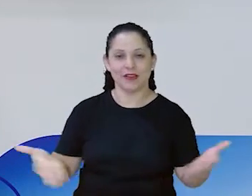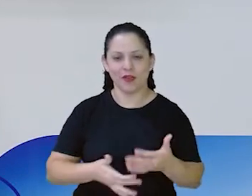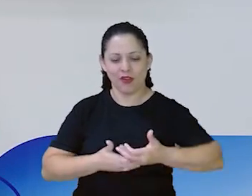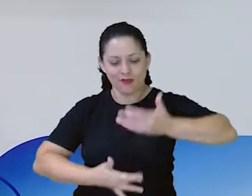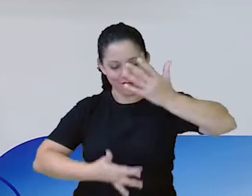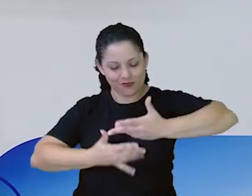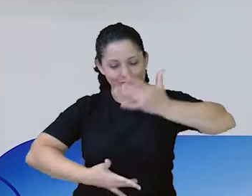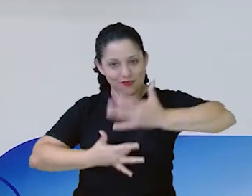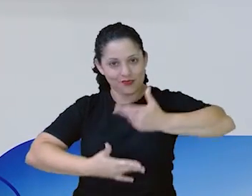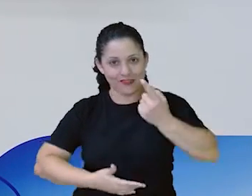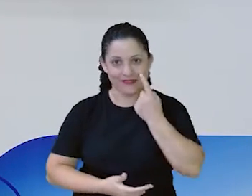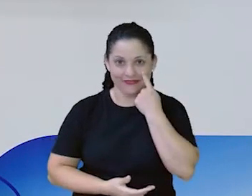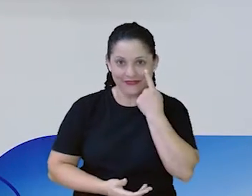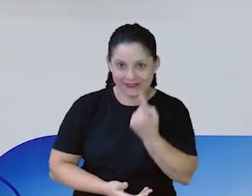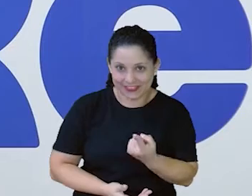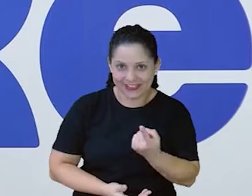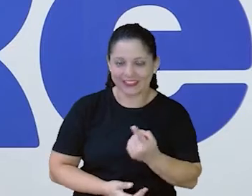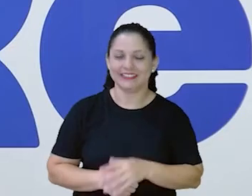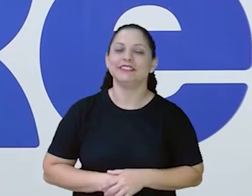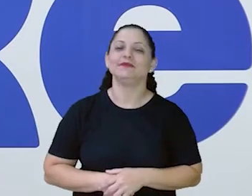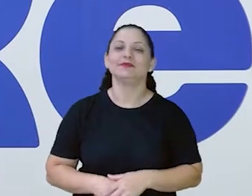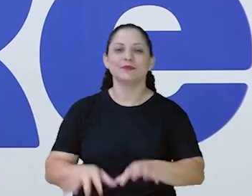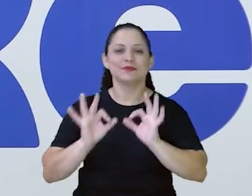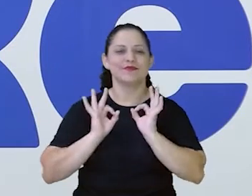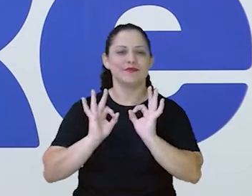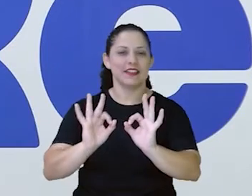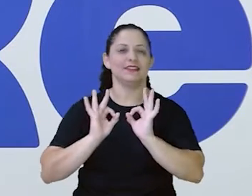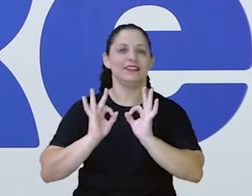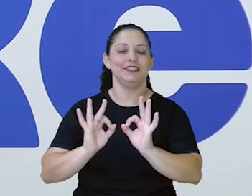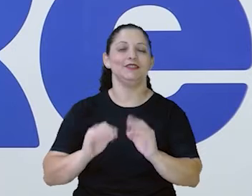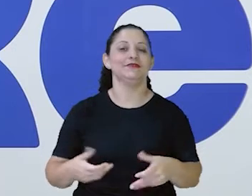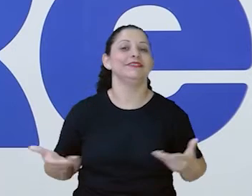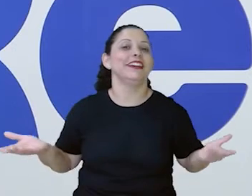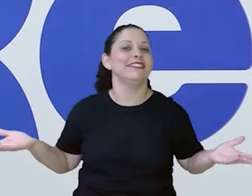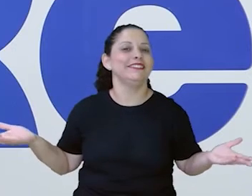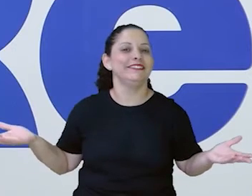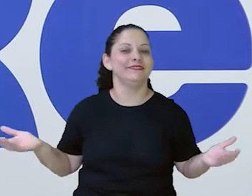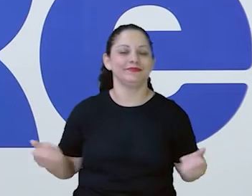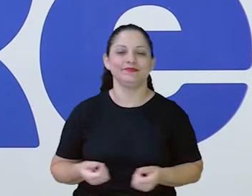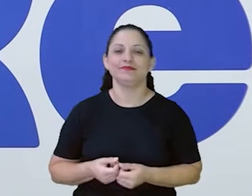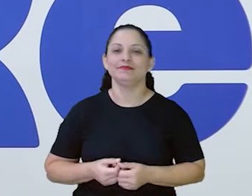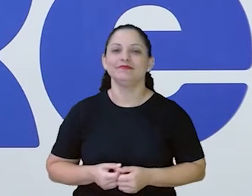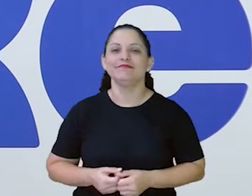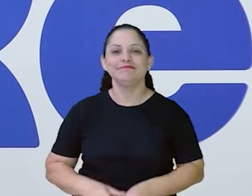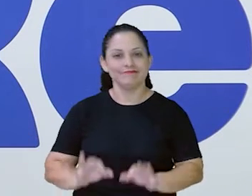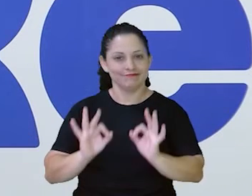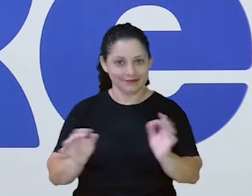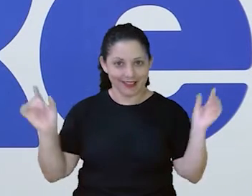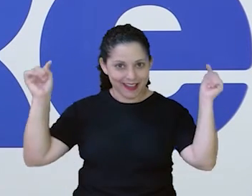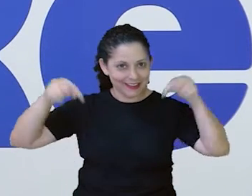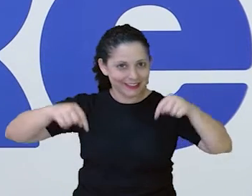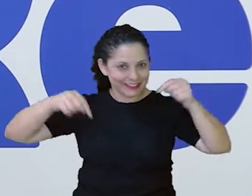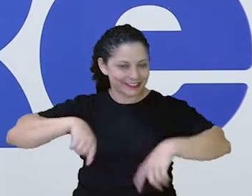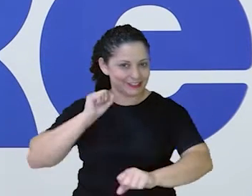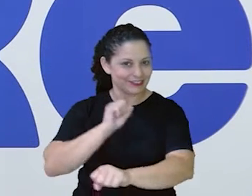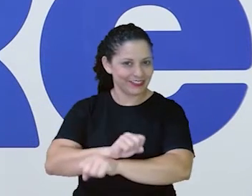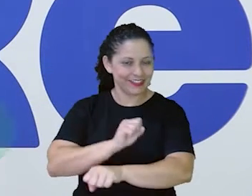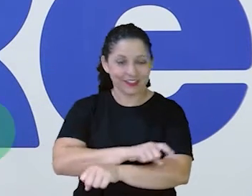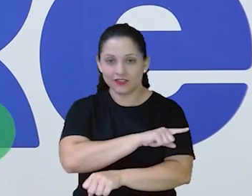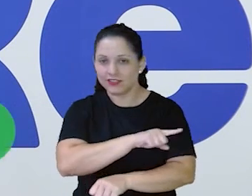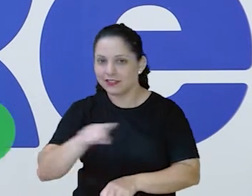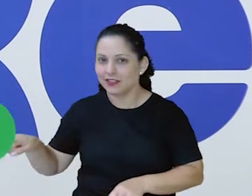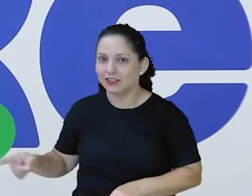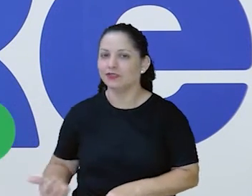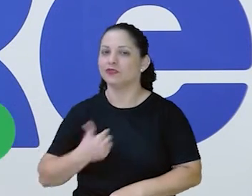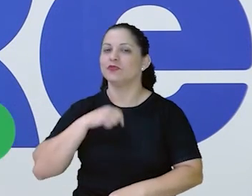vocês estão enviando para a gente. Tudo certinho? Tudo certo, professor. E aí? Tudo na paz. Estão por aqui, hein? Eu